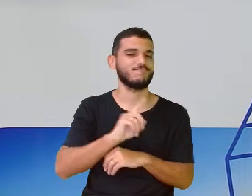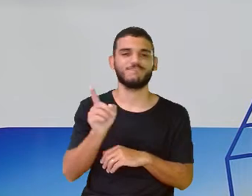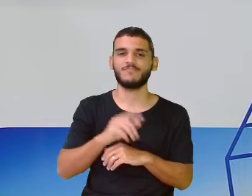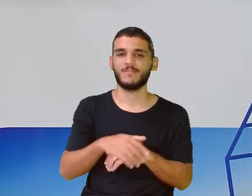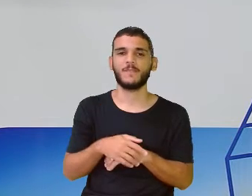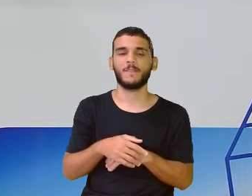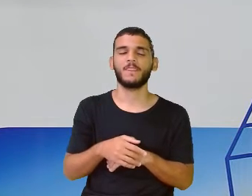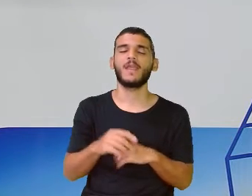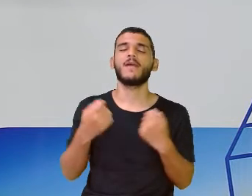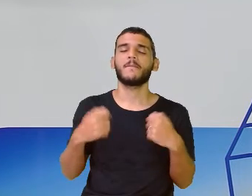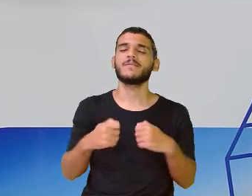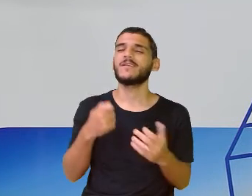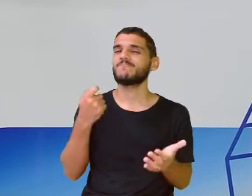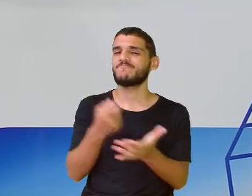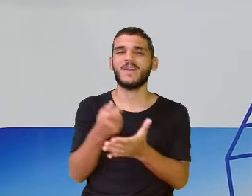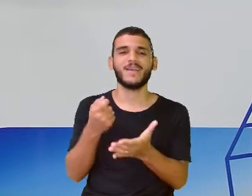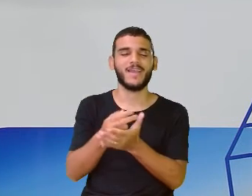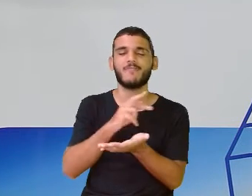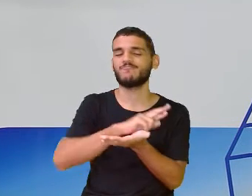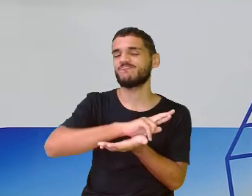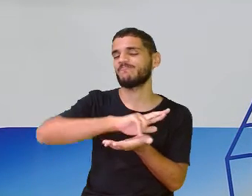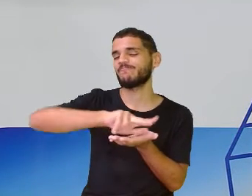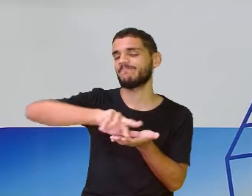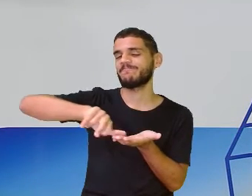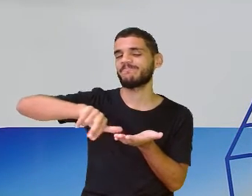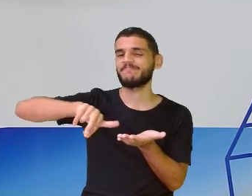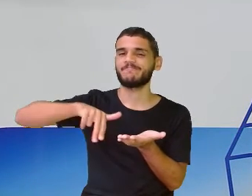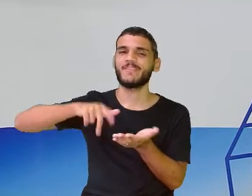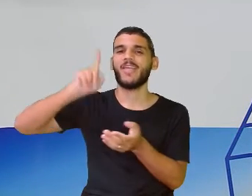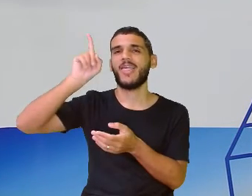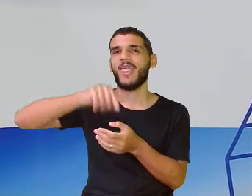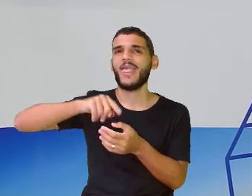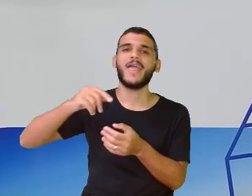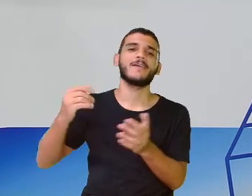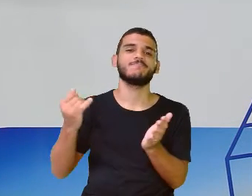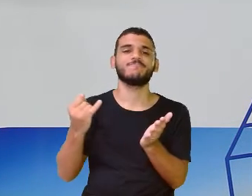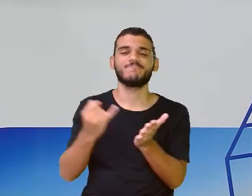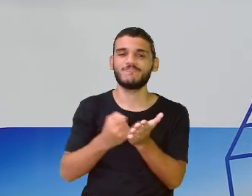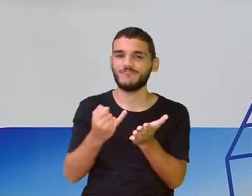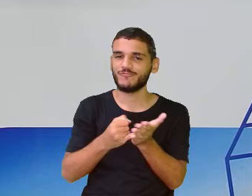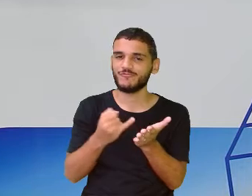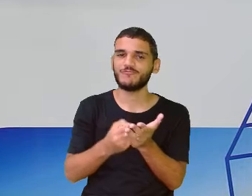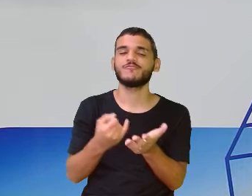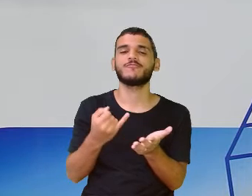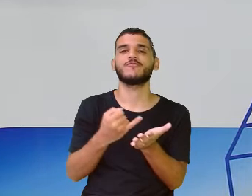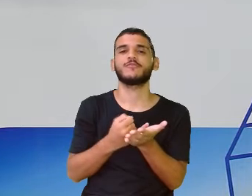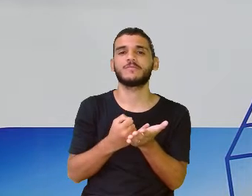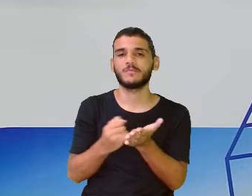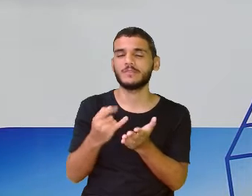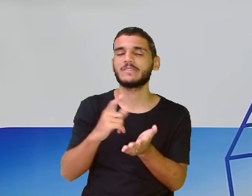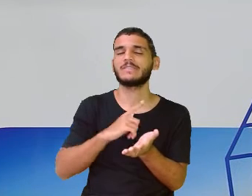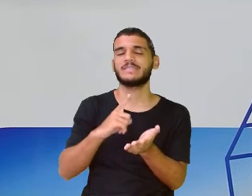que pagar o frete para chegar aqui, tem todo um processo, muitos impostos em cima da importação,